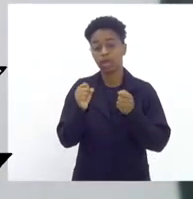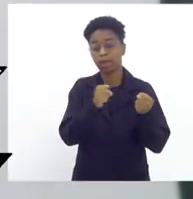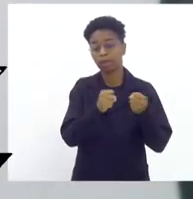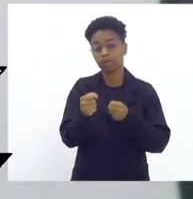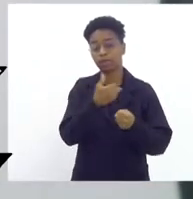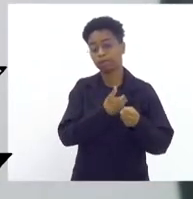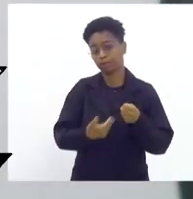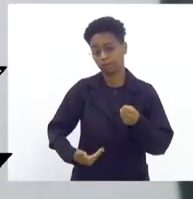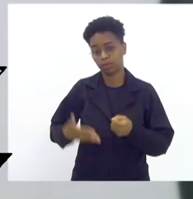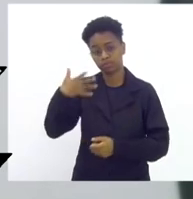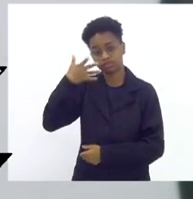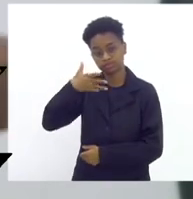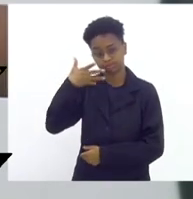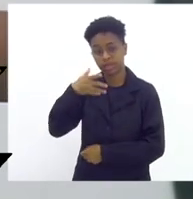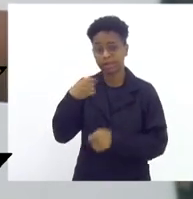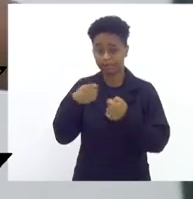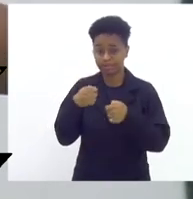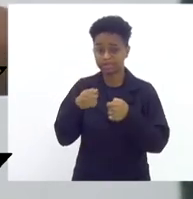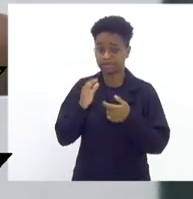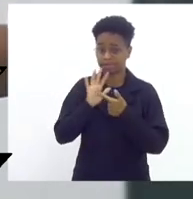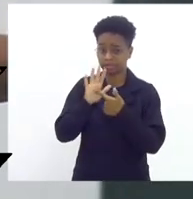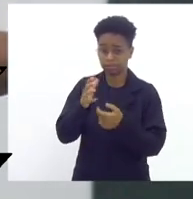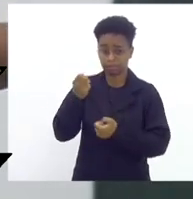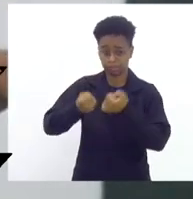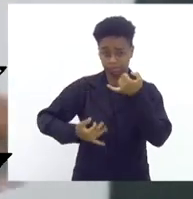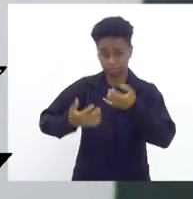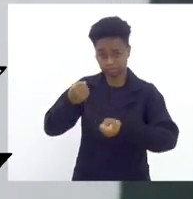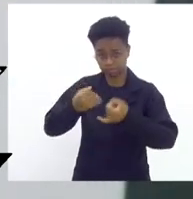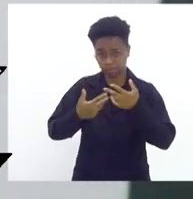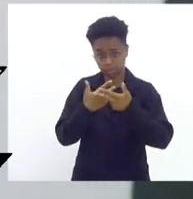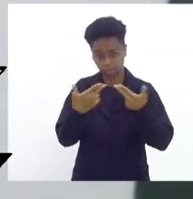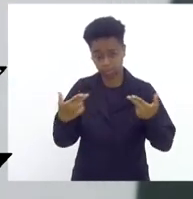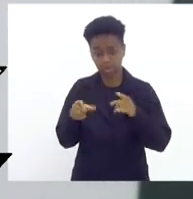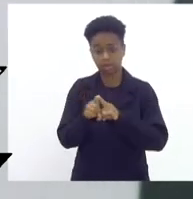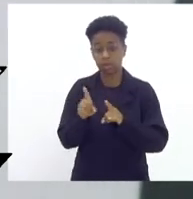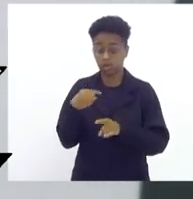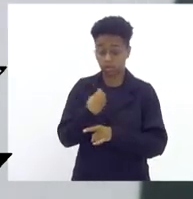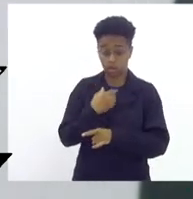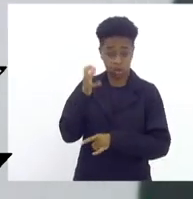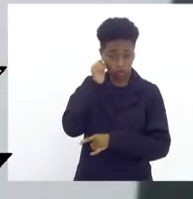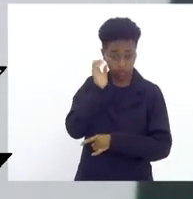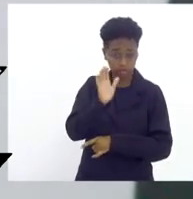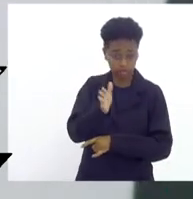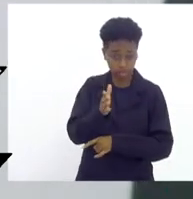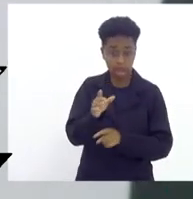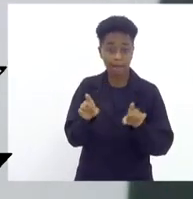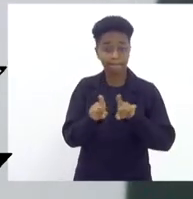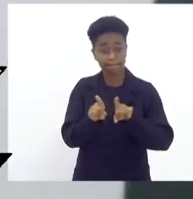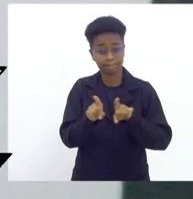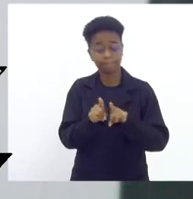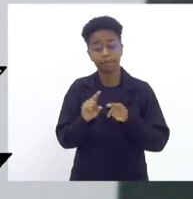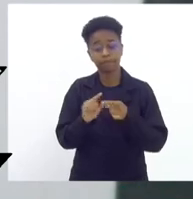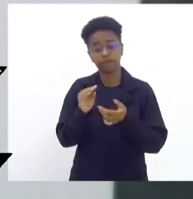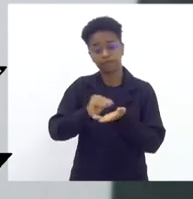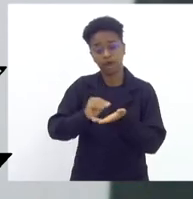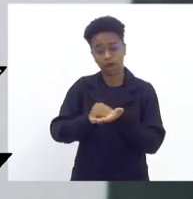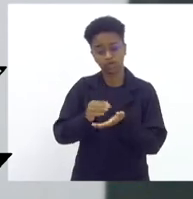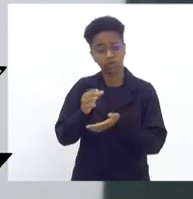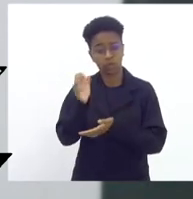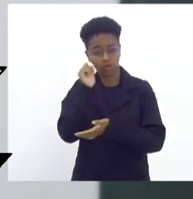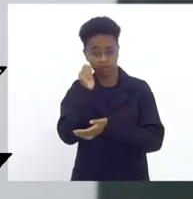gente poder público tem que vir aqui prestar esclarecimento ouvimos e ainda ouviremos mais saudações